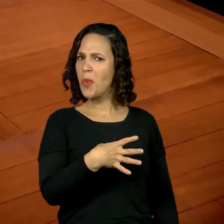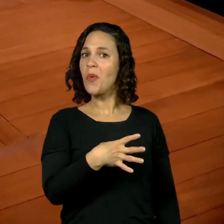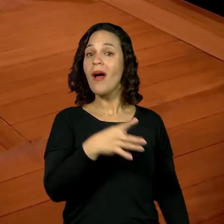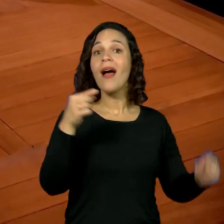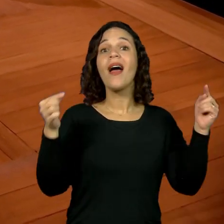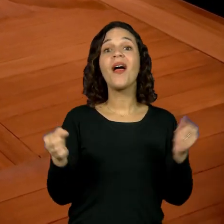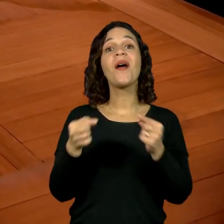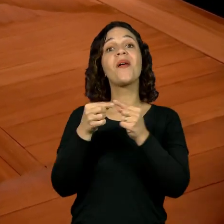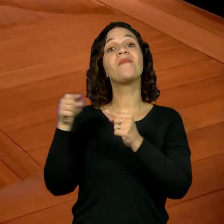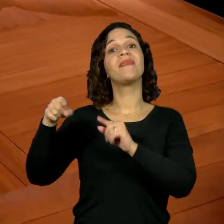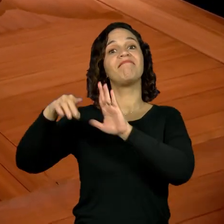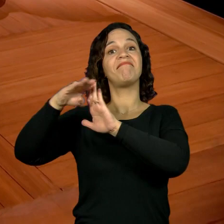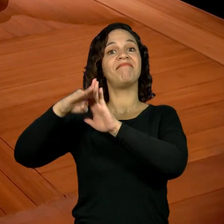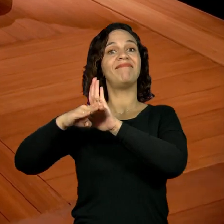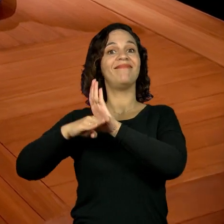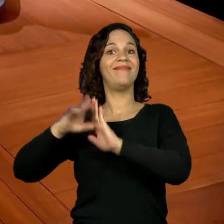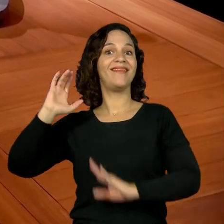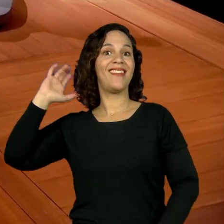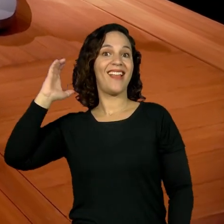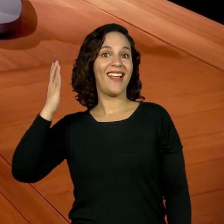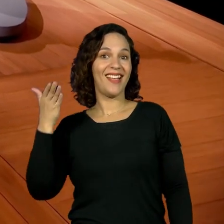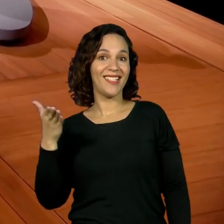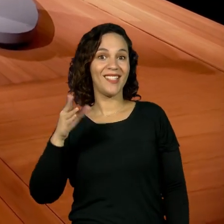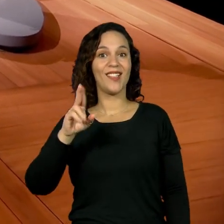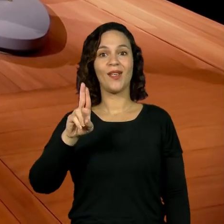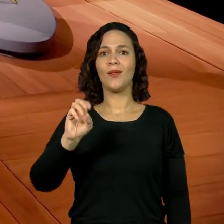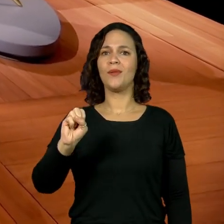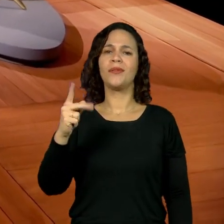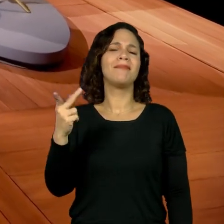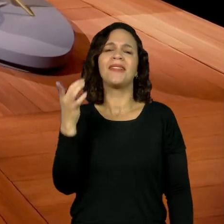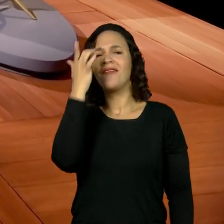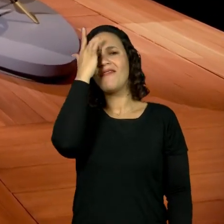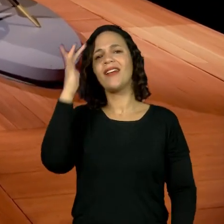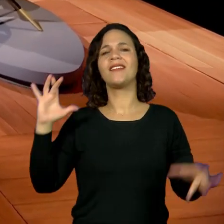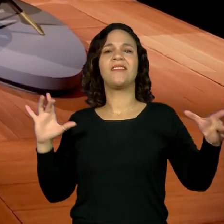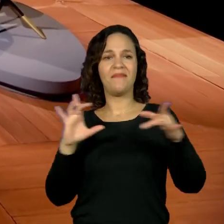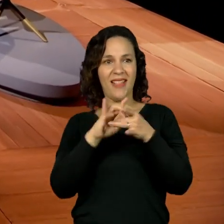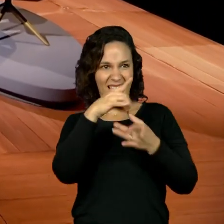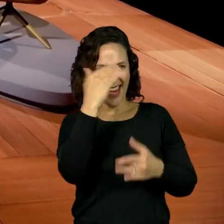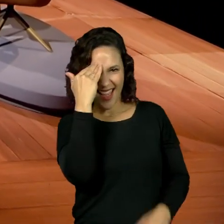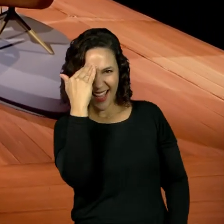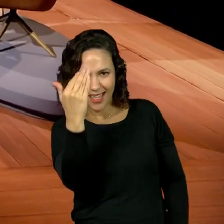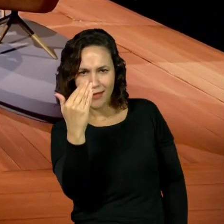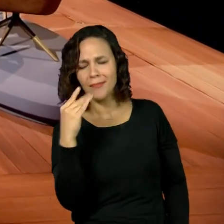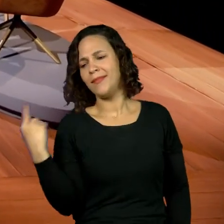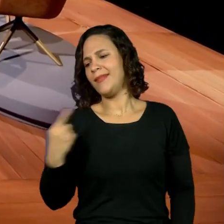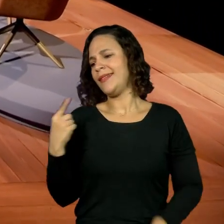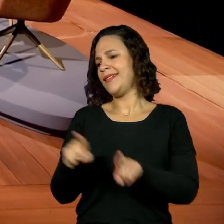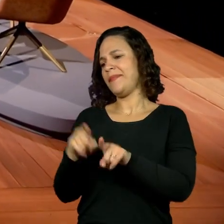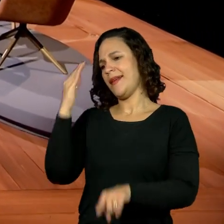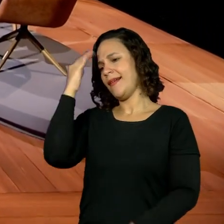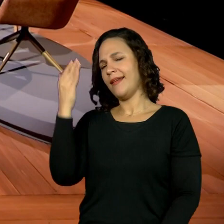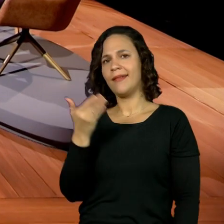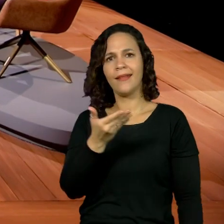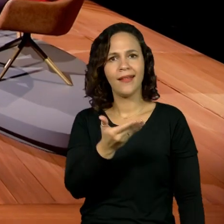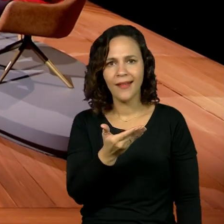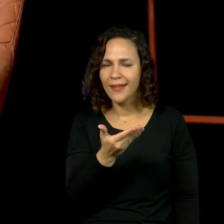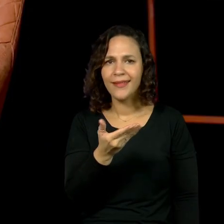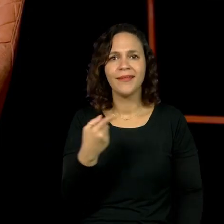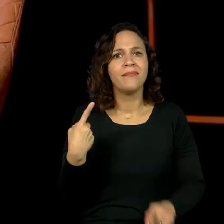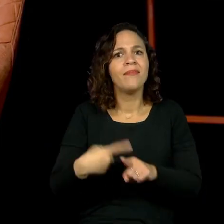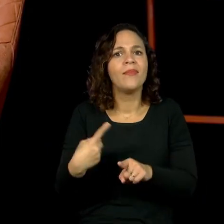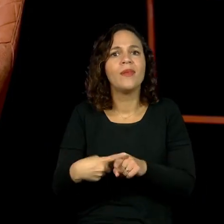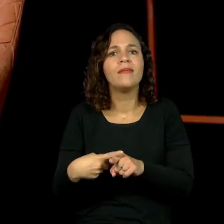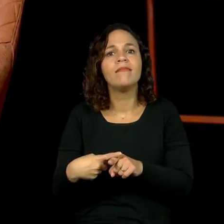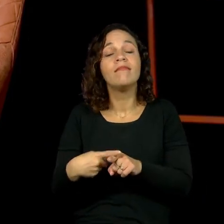com a ousadia da programação da Rádio USP. Então, foi muito fácil. Ela agradece a coisa toda. Nós agradecemos a ela também, porque logo